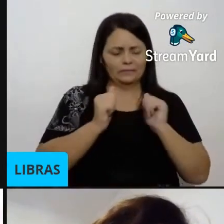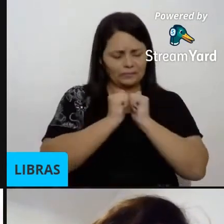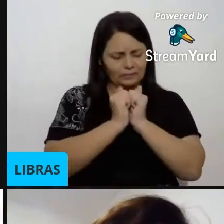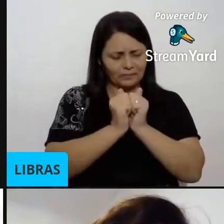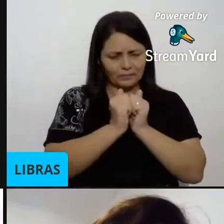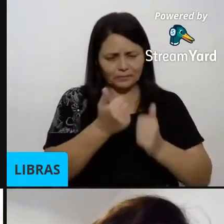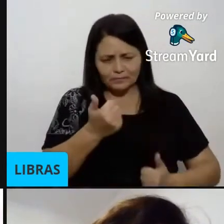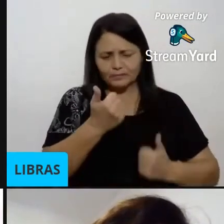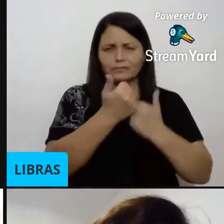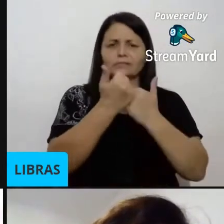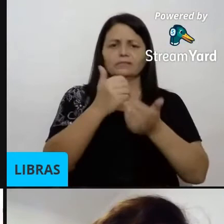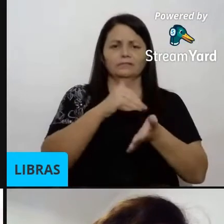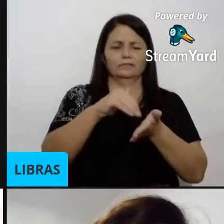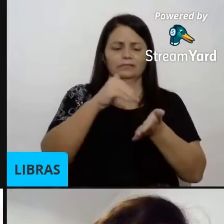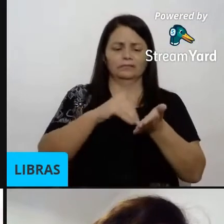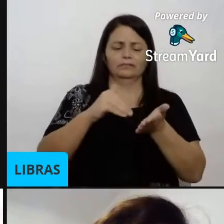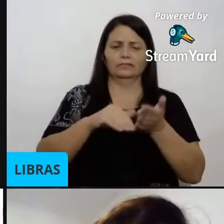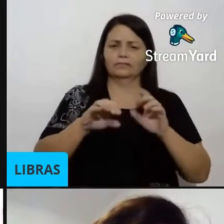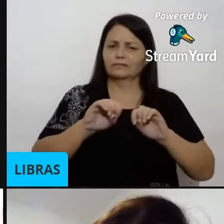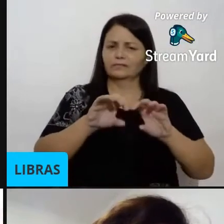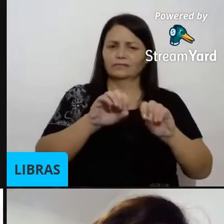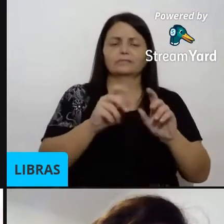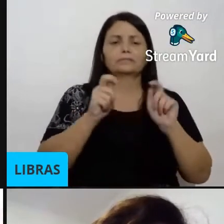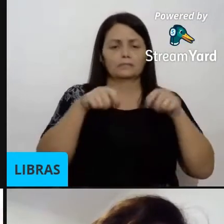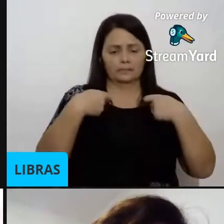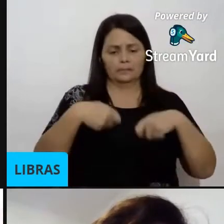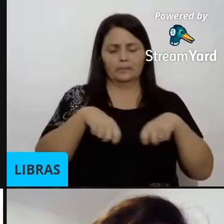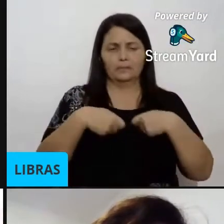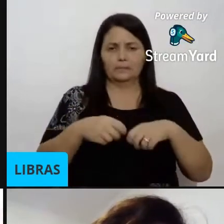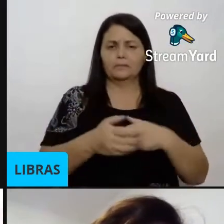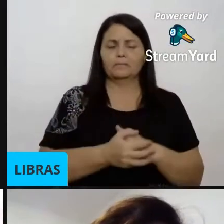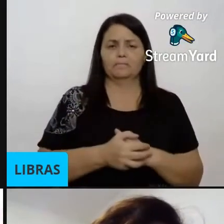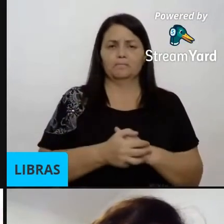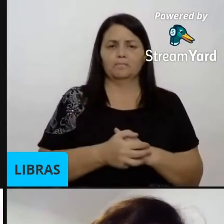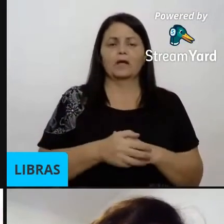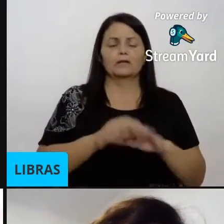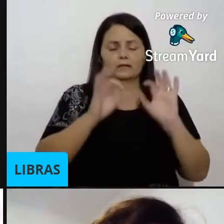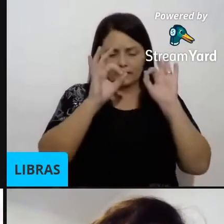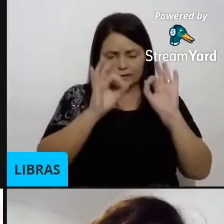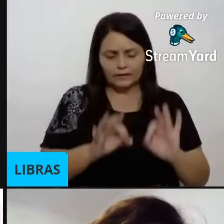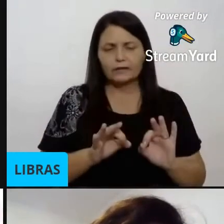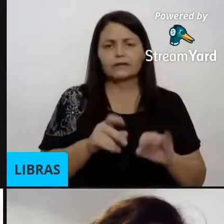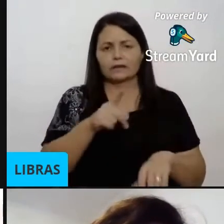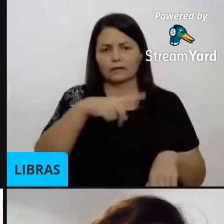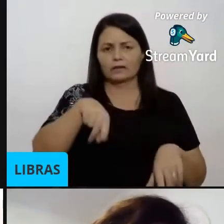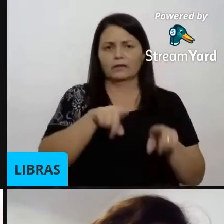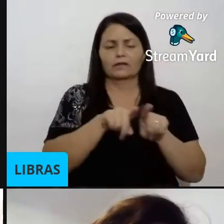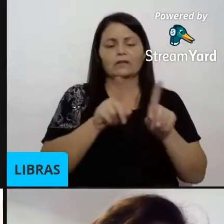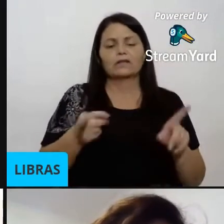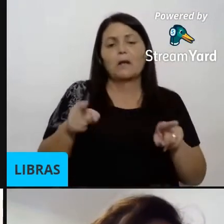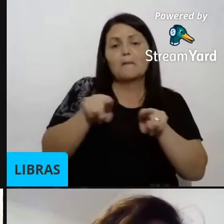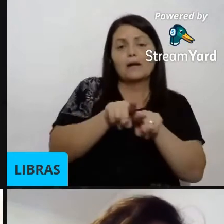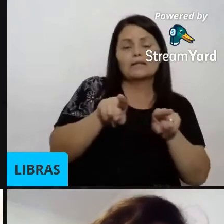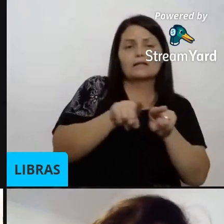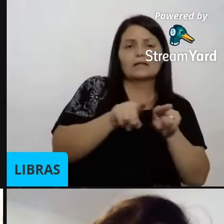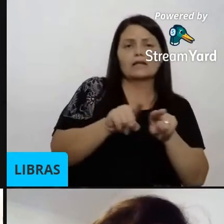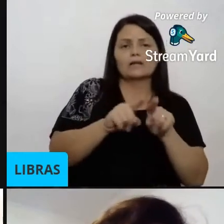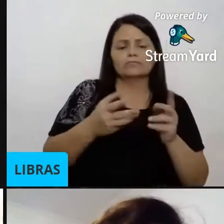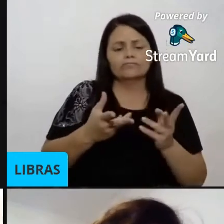de Educação para o que vocês precisarem. Tenho certeza que nós vamos ter uma parceria